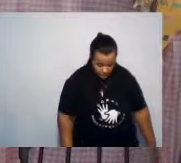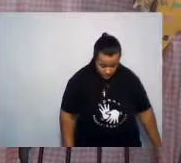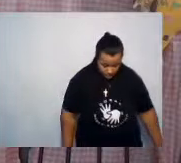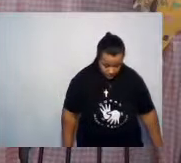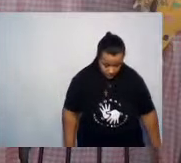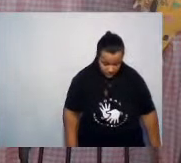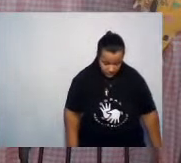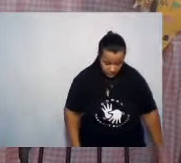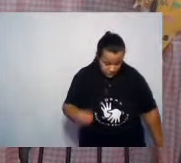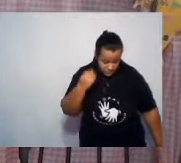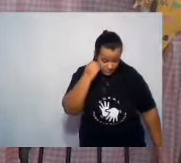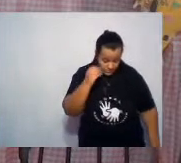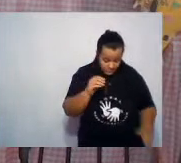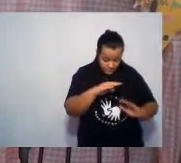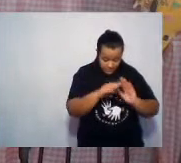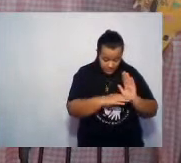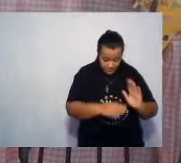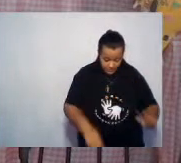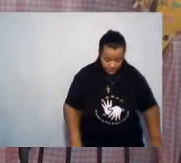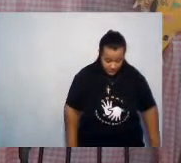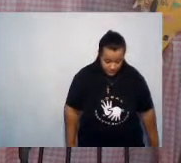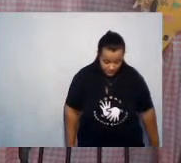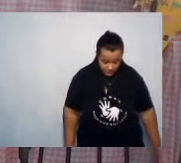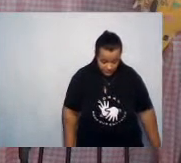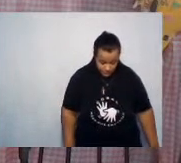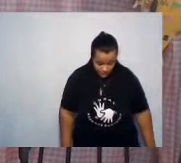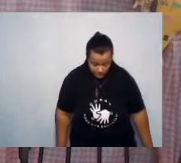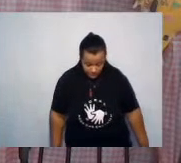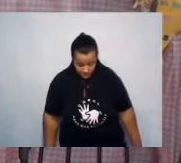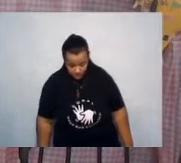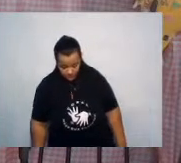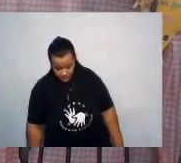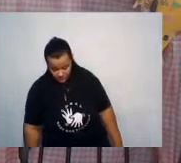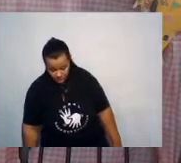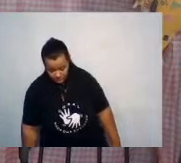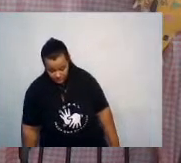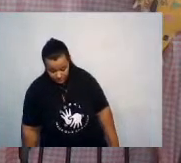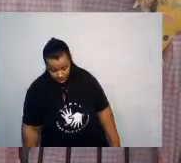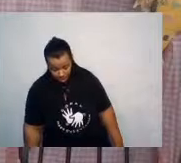um beijo para todos, especialmente para o Cartola que também está aí participando.